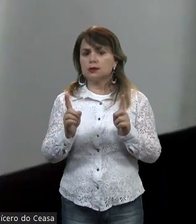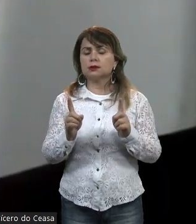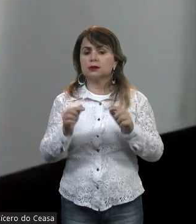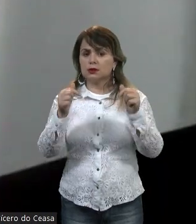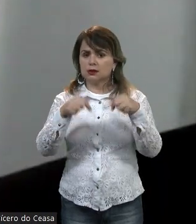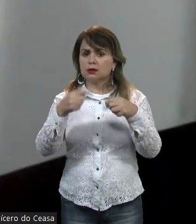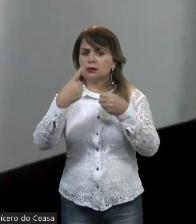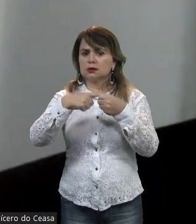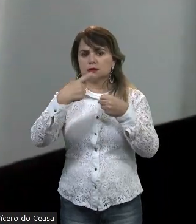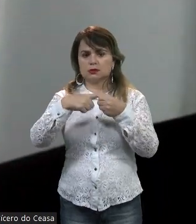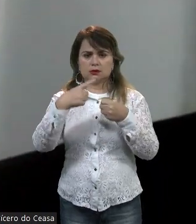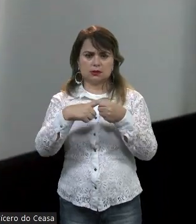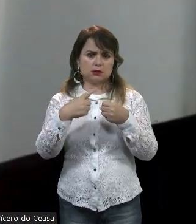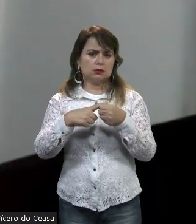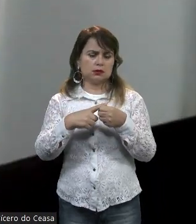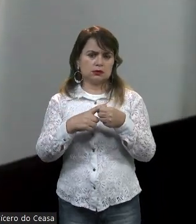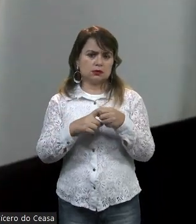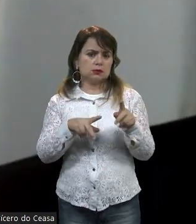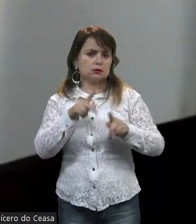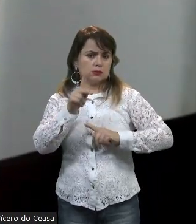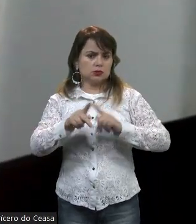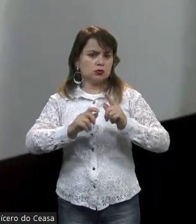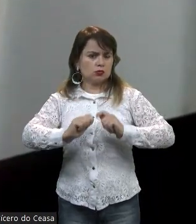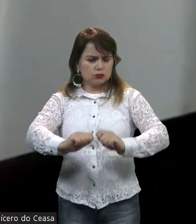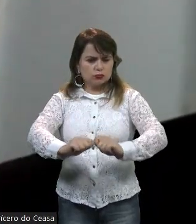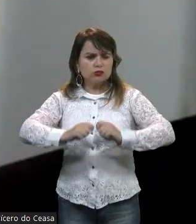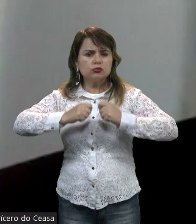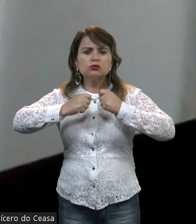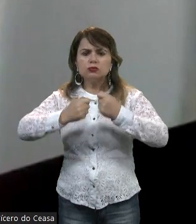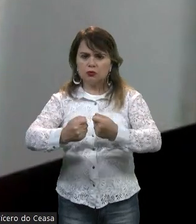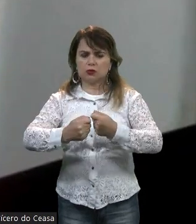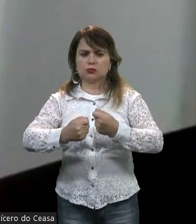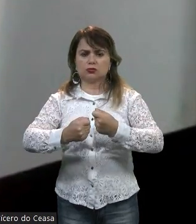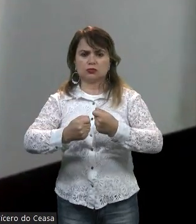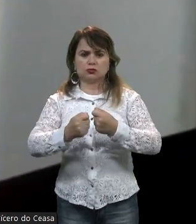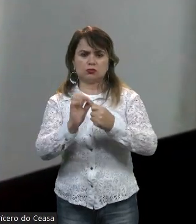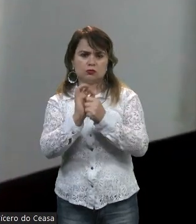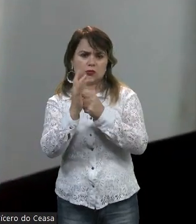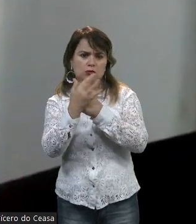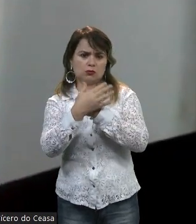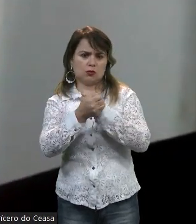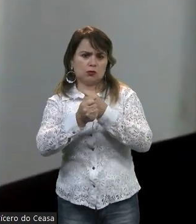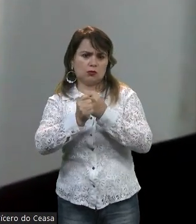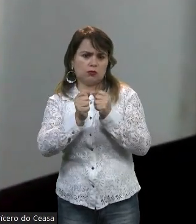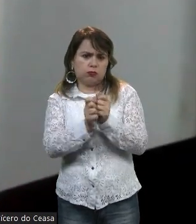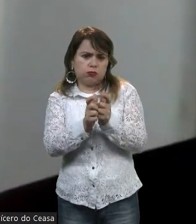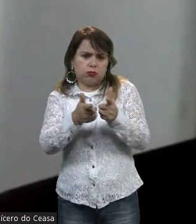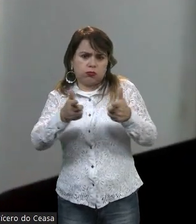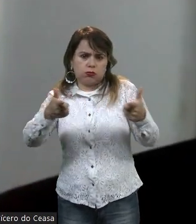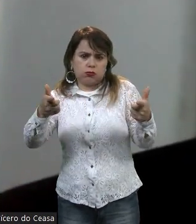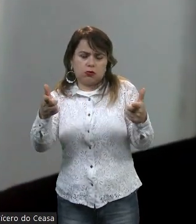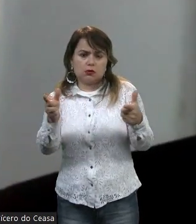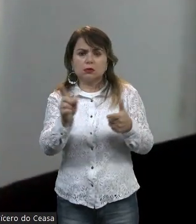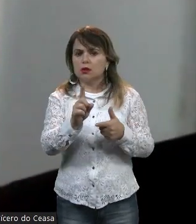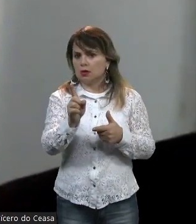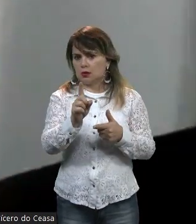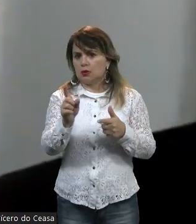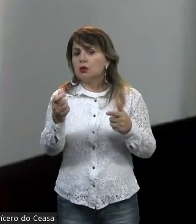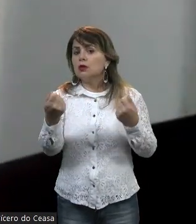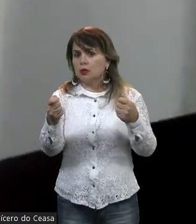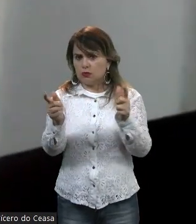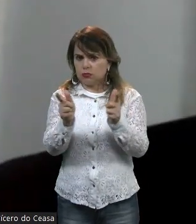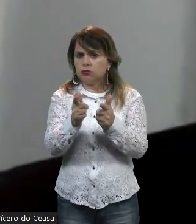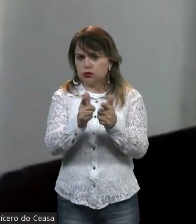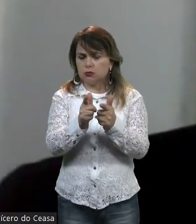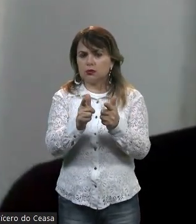realidade, vem fazendo todo um esforço para que essa pandemia não avance. E o